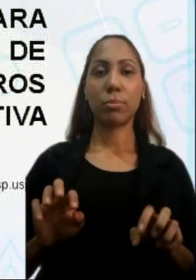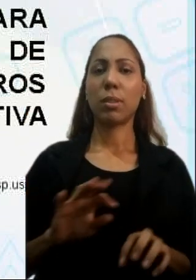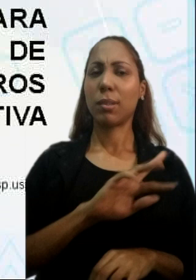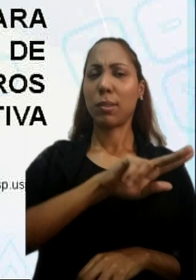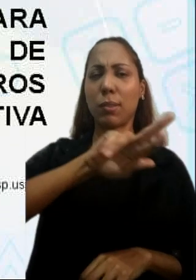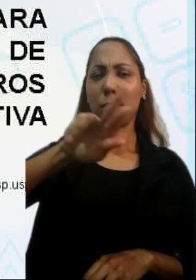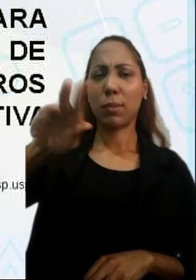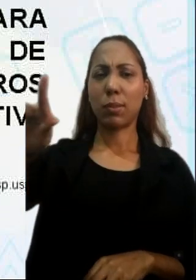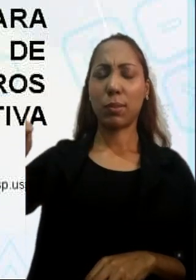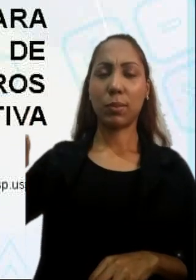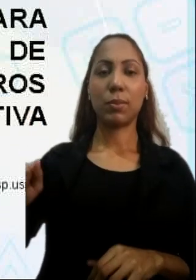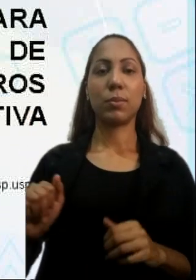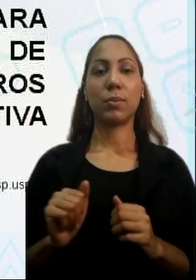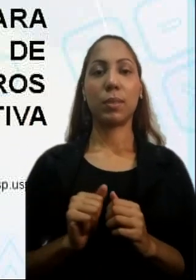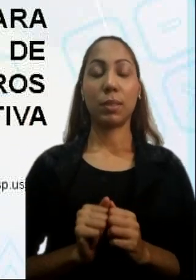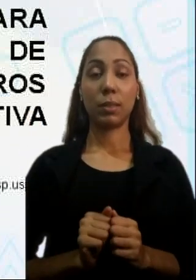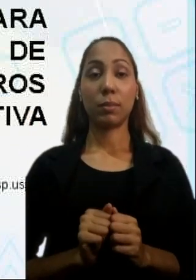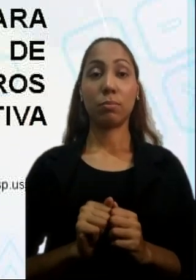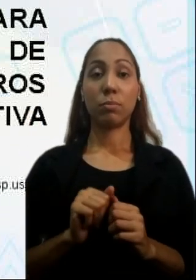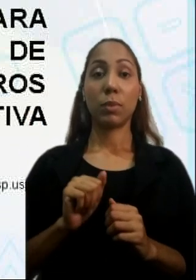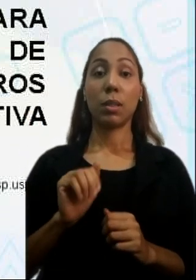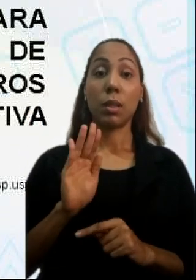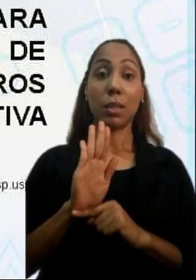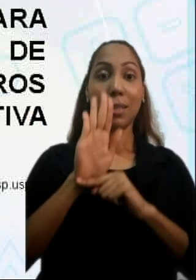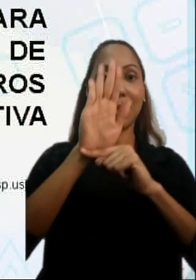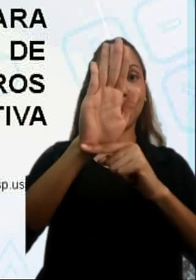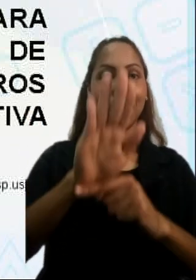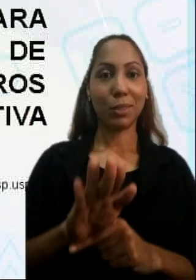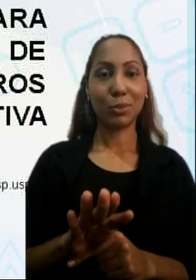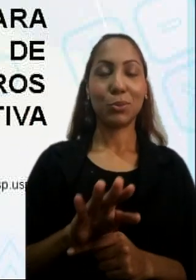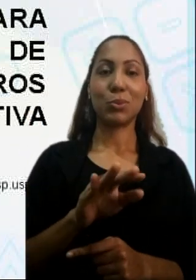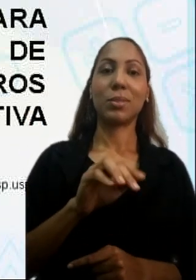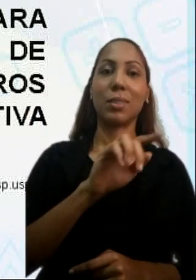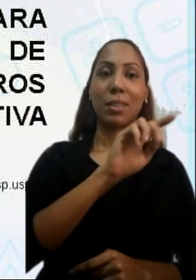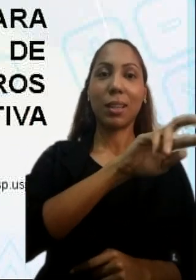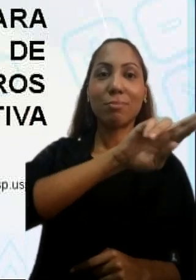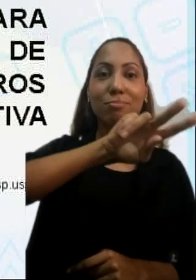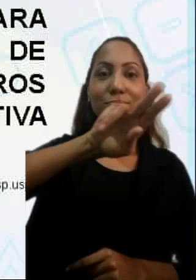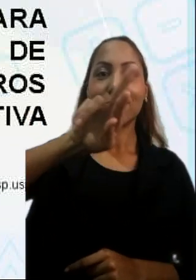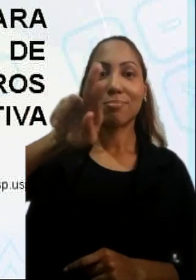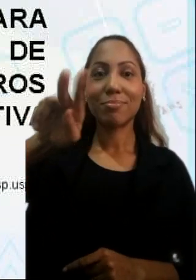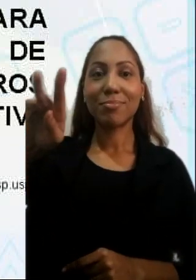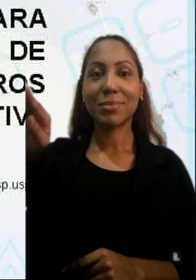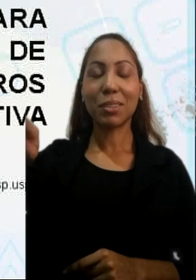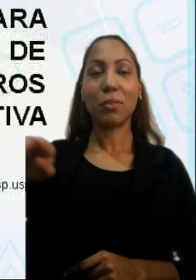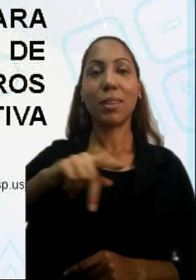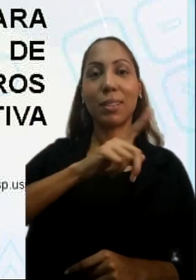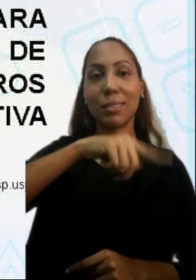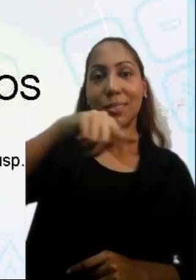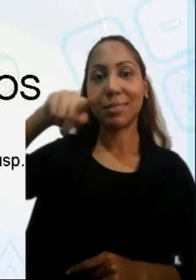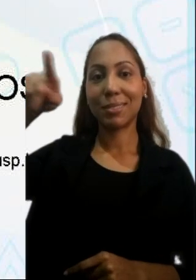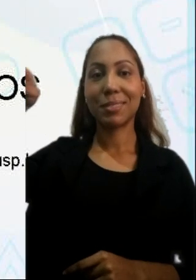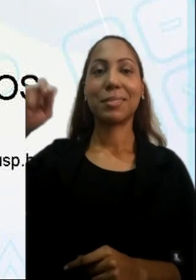que possibilitam a respectiva apresentação na forma variadas de gráficos.